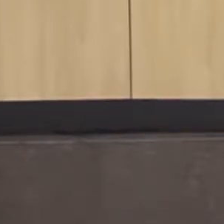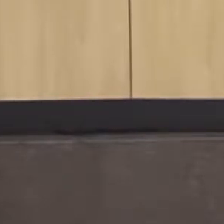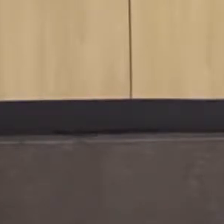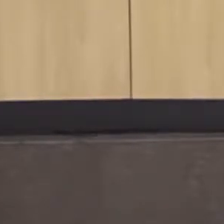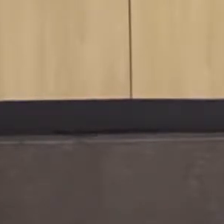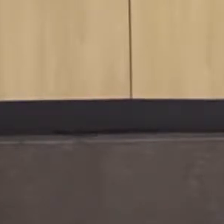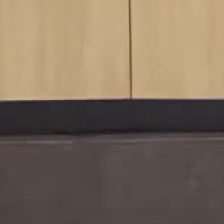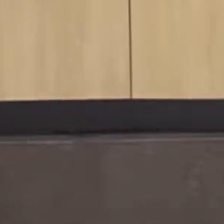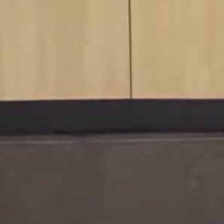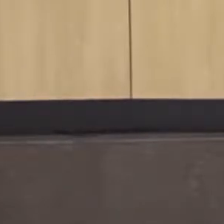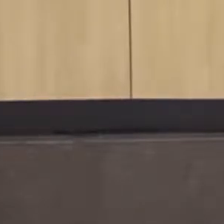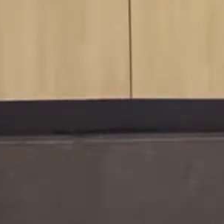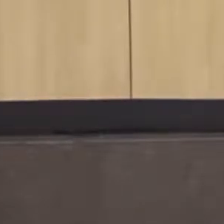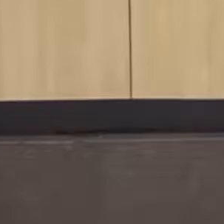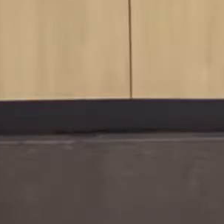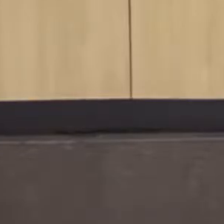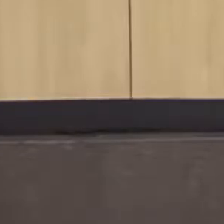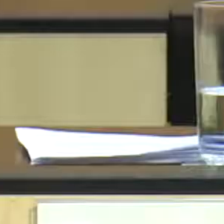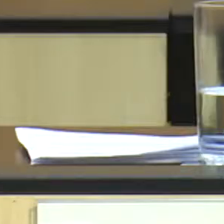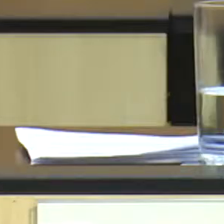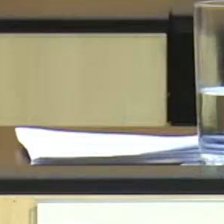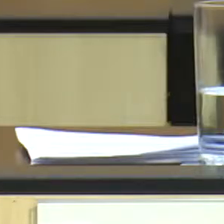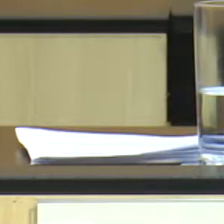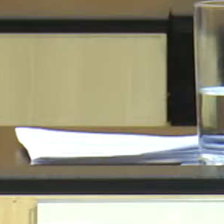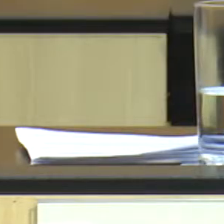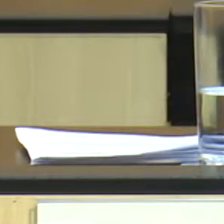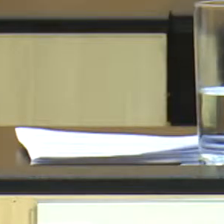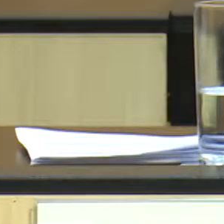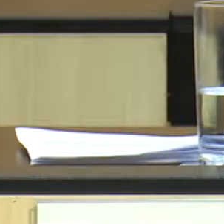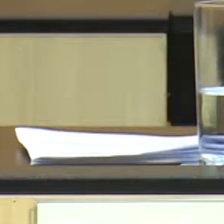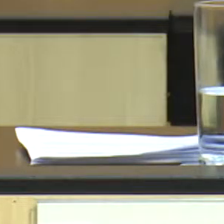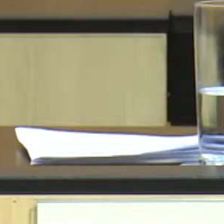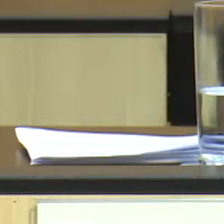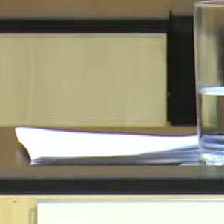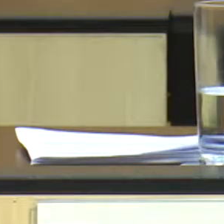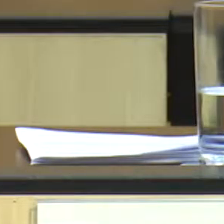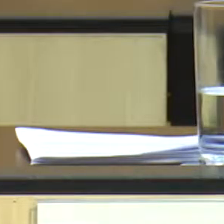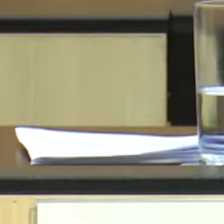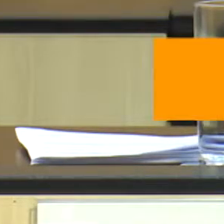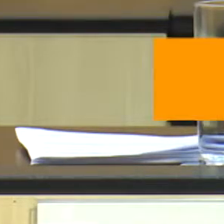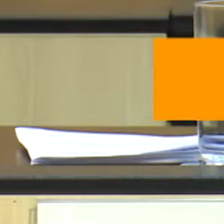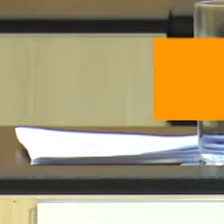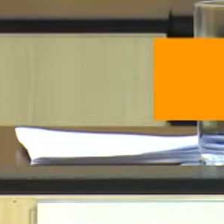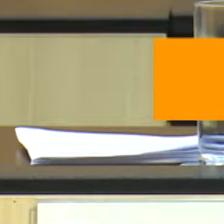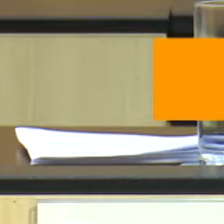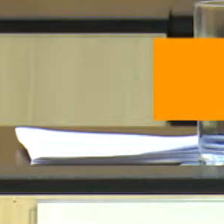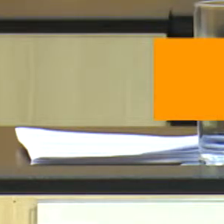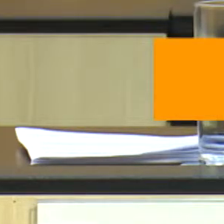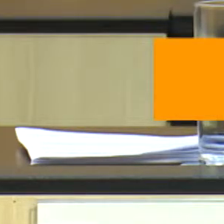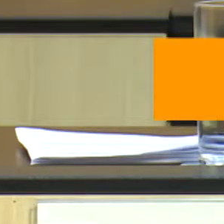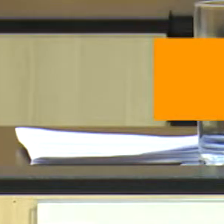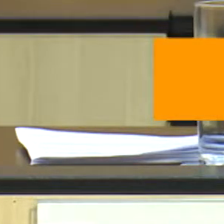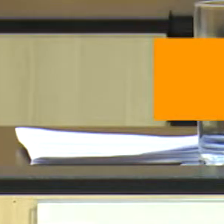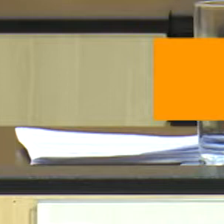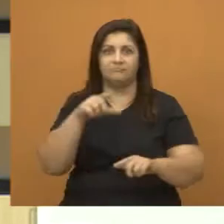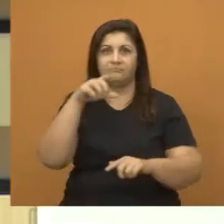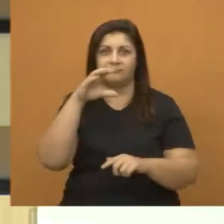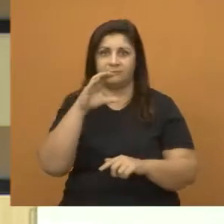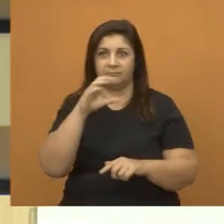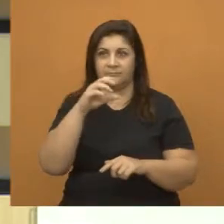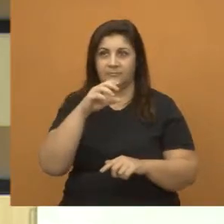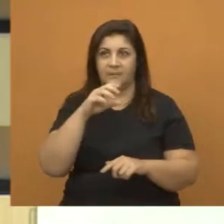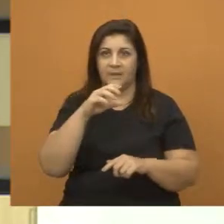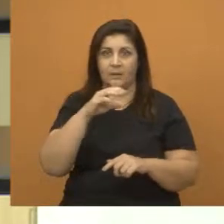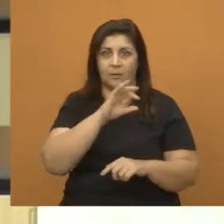projeto de lei do legislativo número 04 de 2018 concede o título de cidadão de carência ao